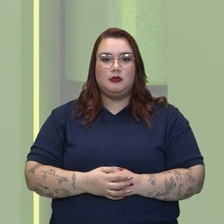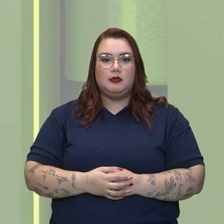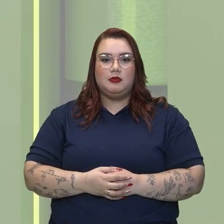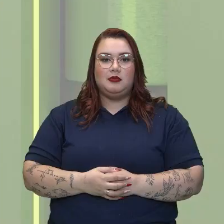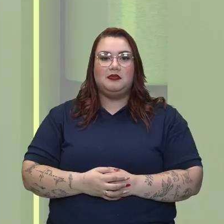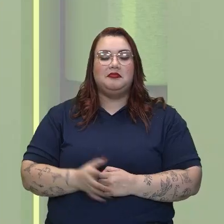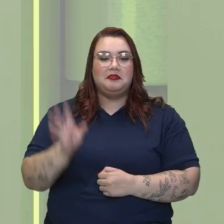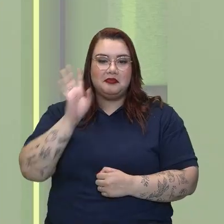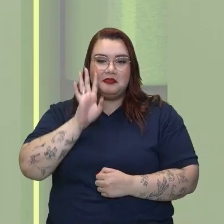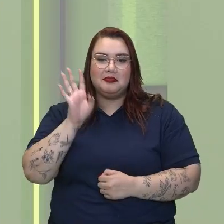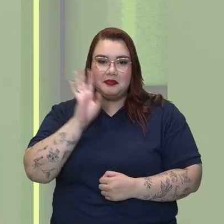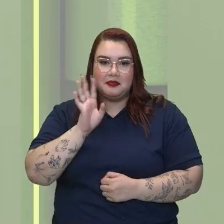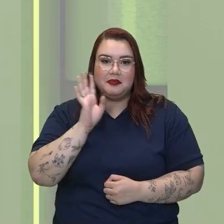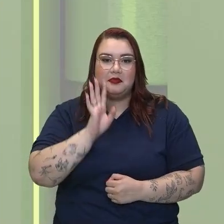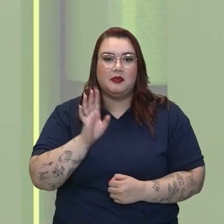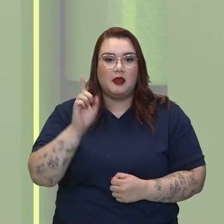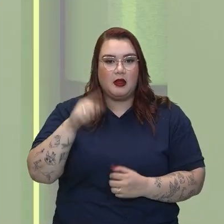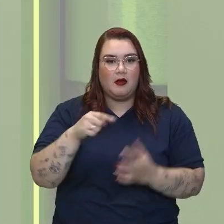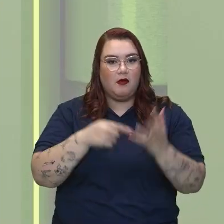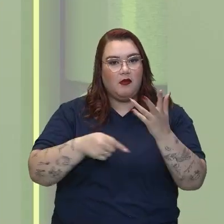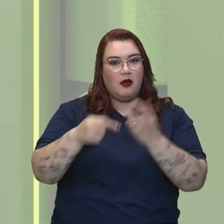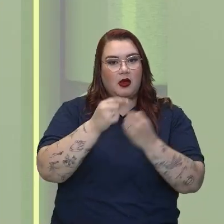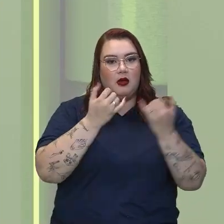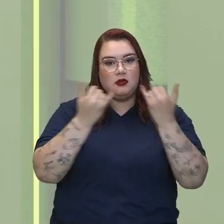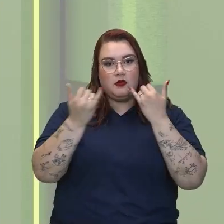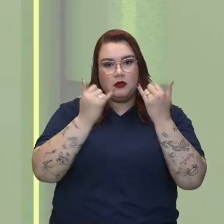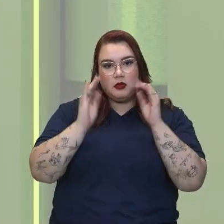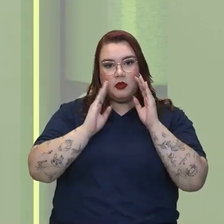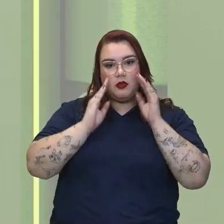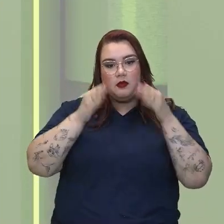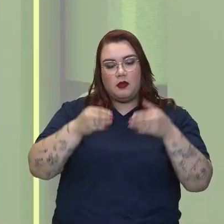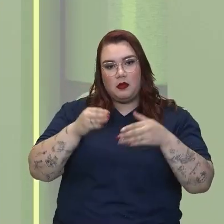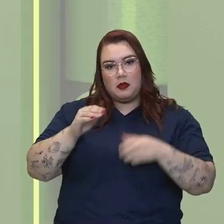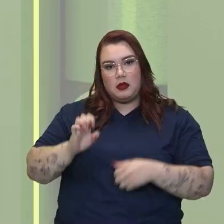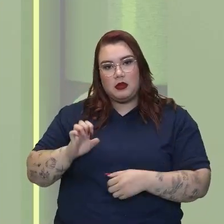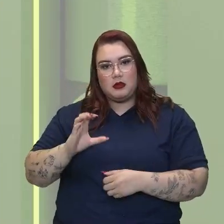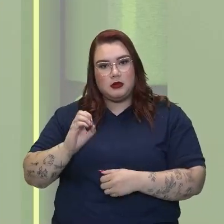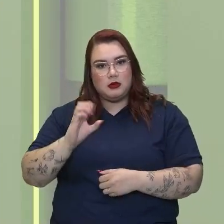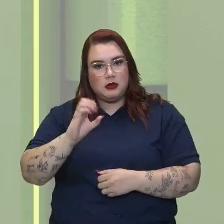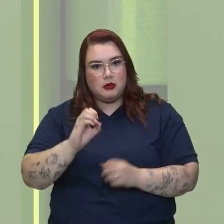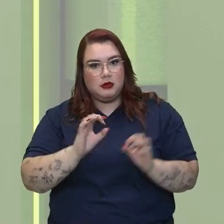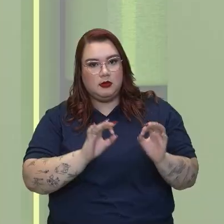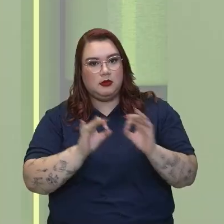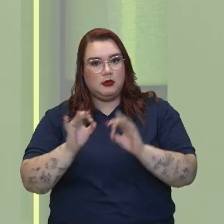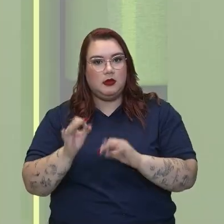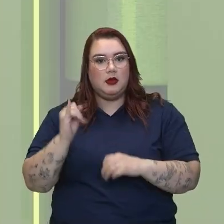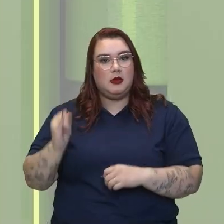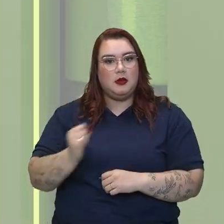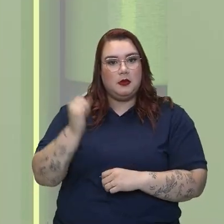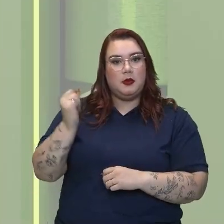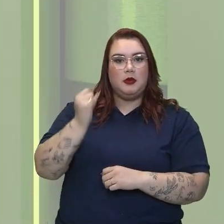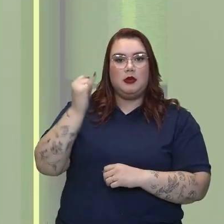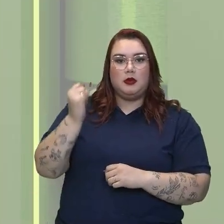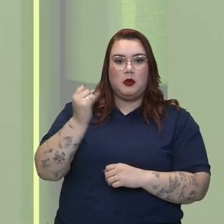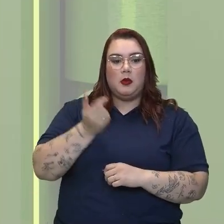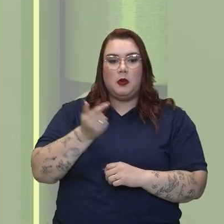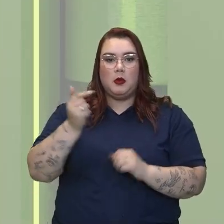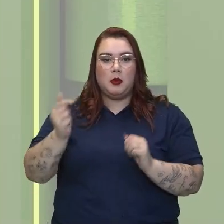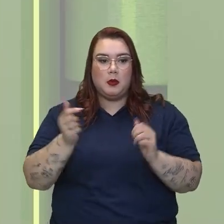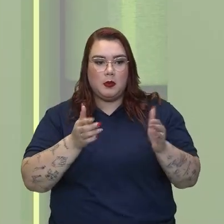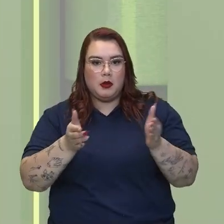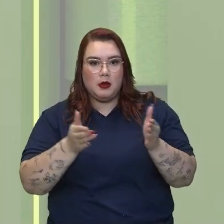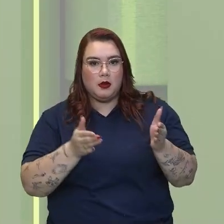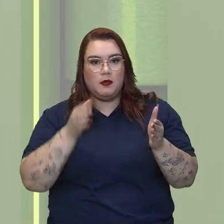Que legal, né? Muita informação sobre a enzima. Realmente é importante, em outro momento,